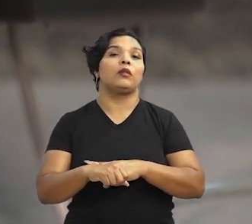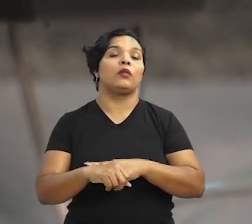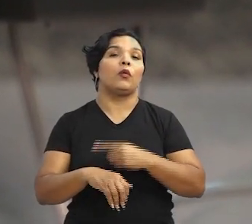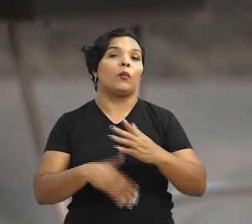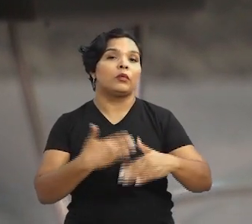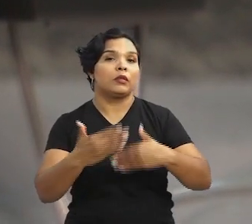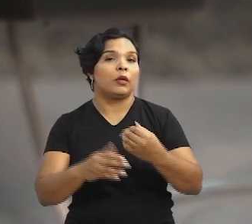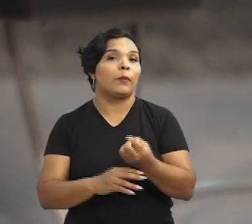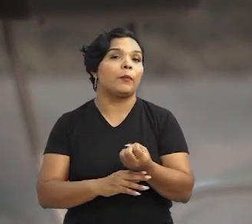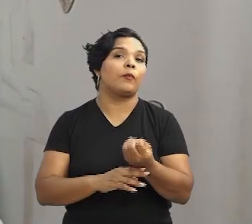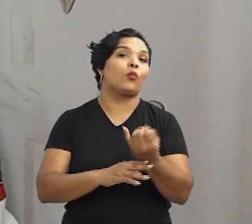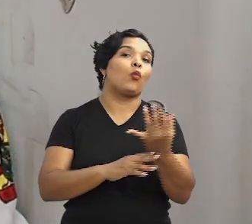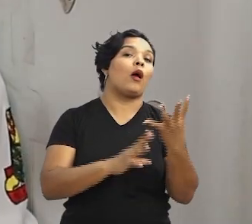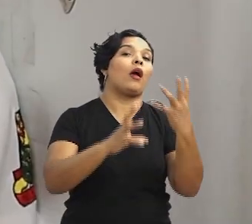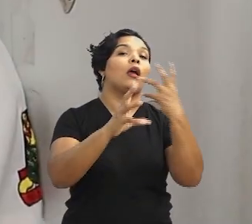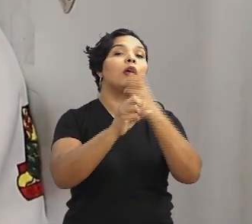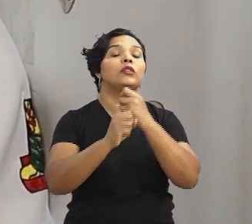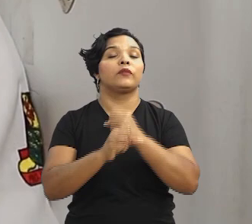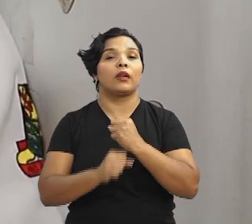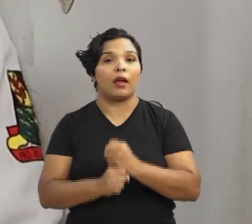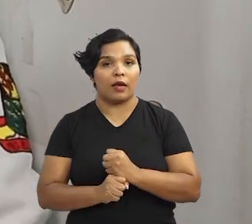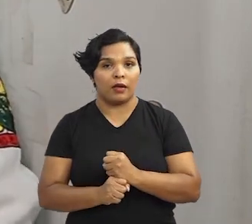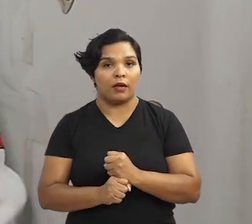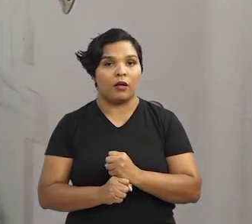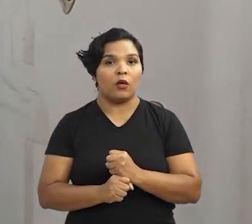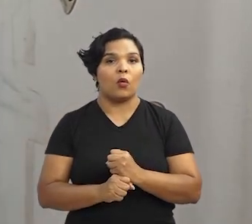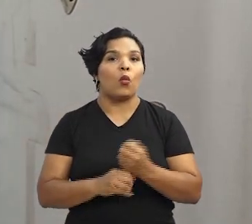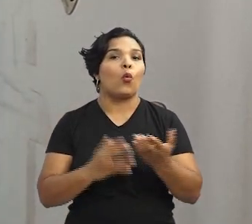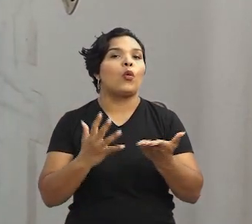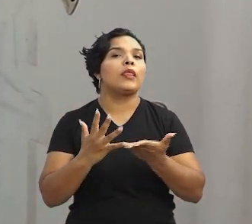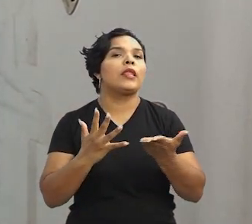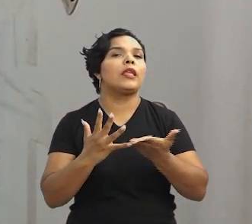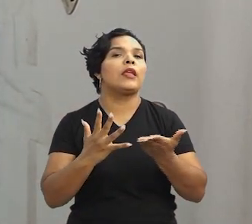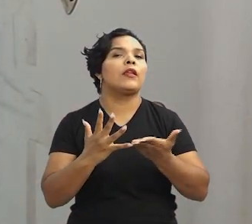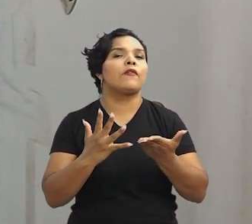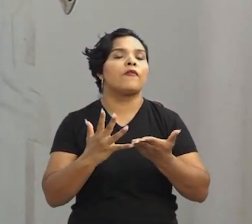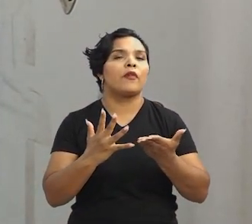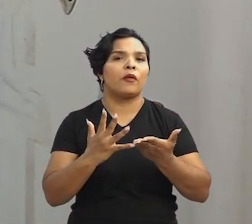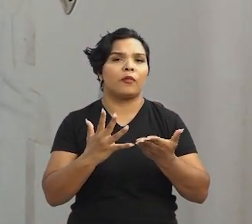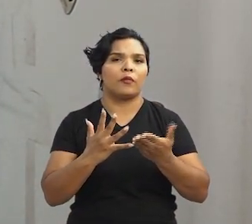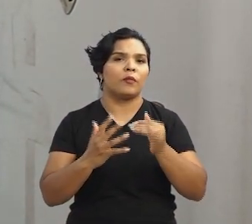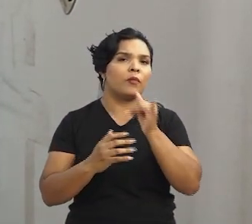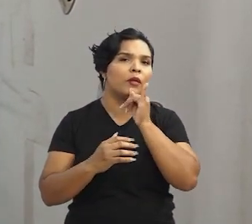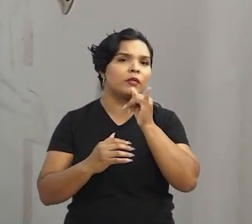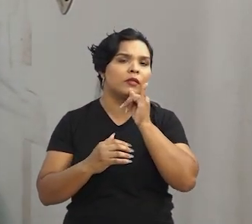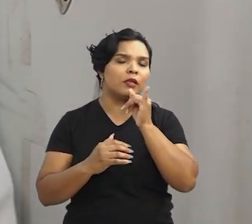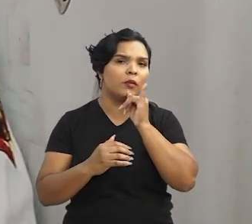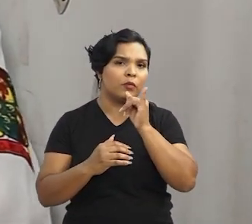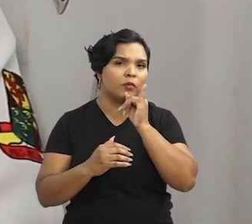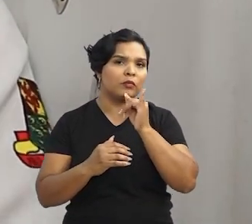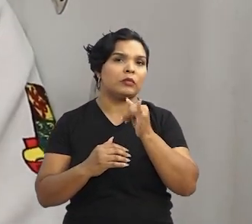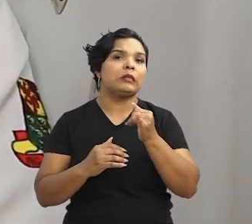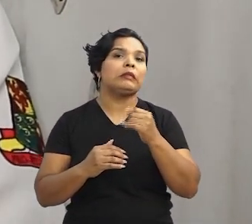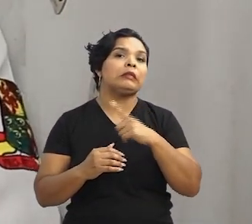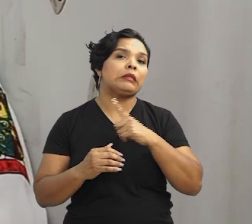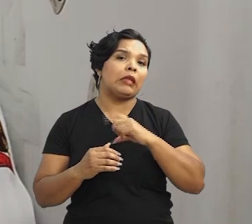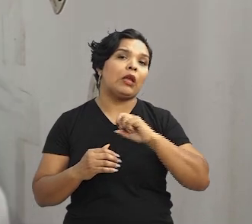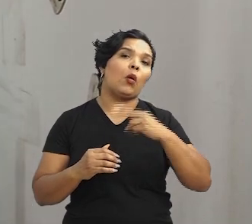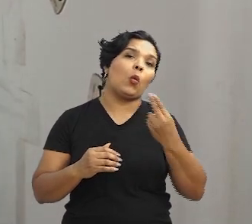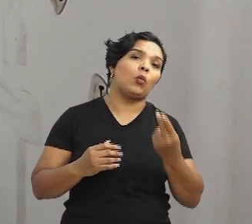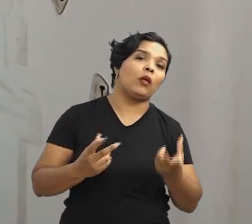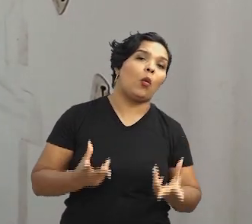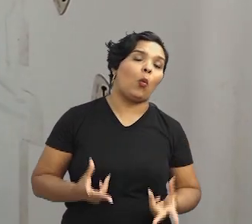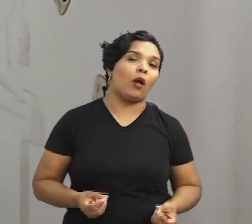resultado será quantitativo. É um biosensor que vai quantificar os níveis por exemplo, do antígeno